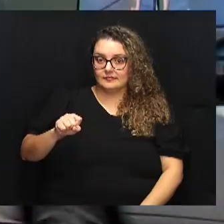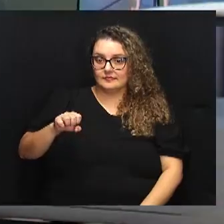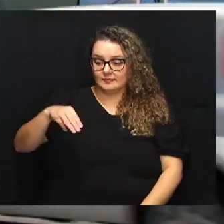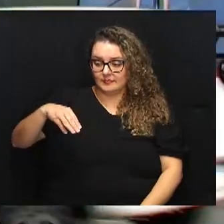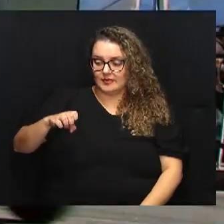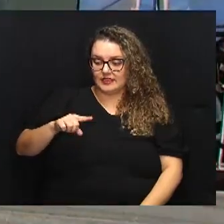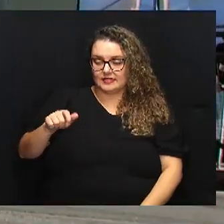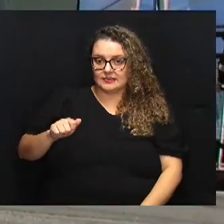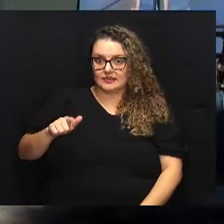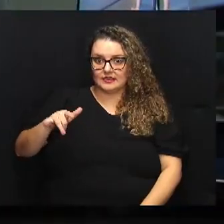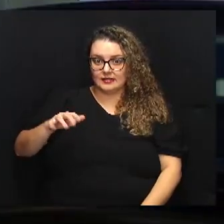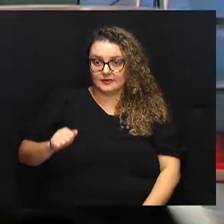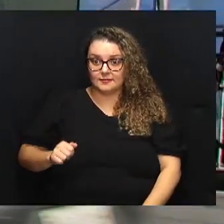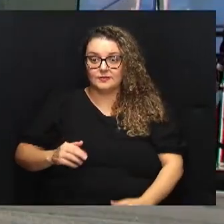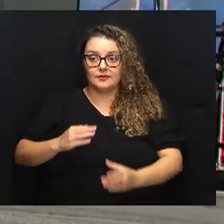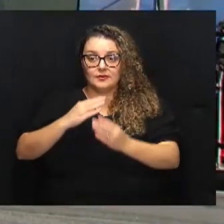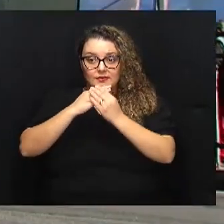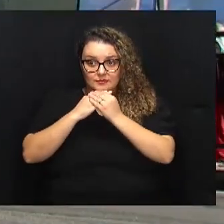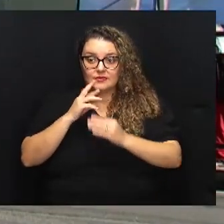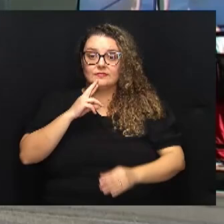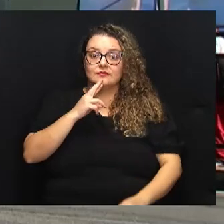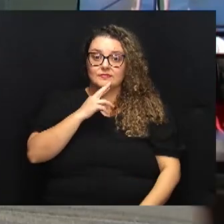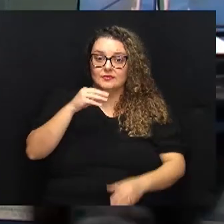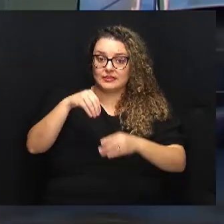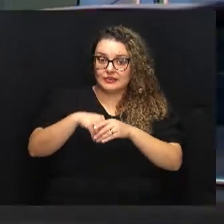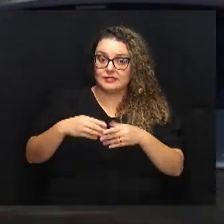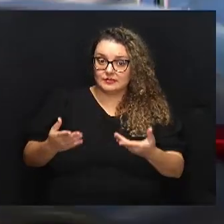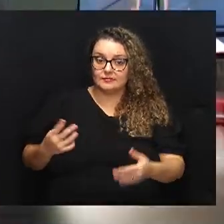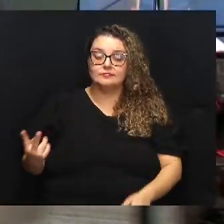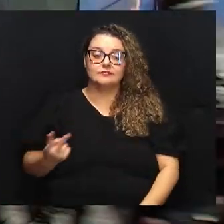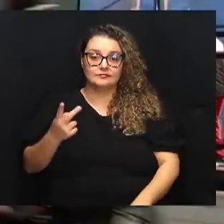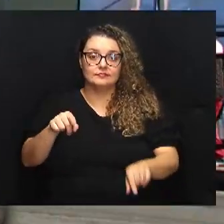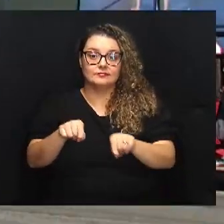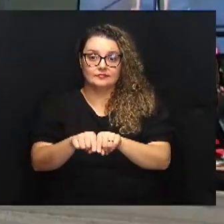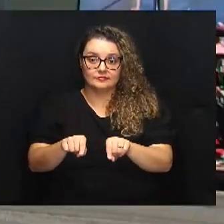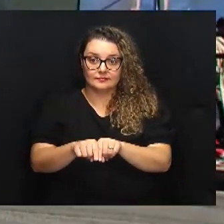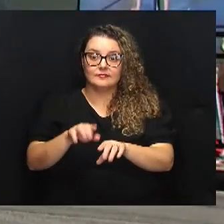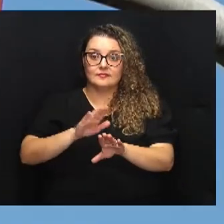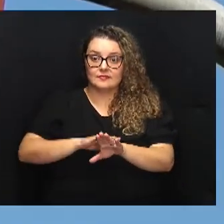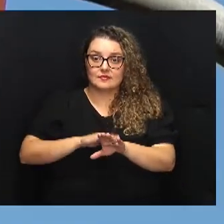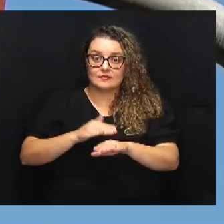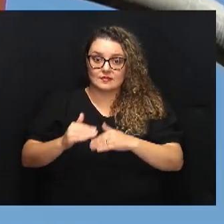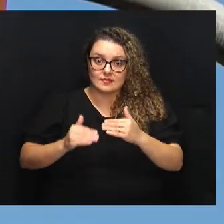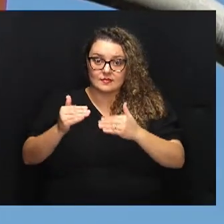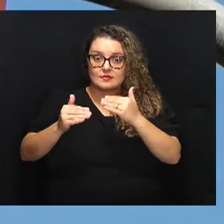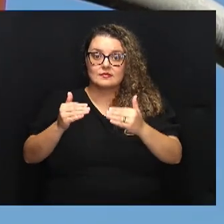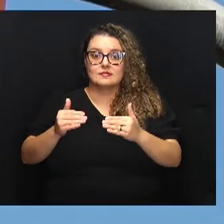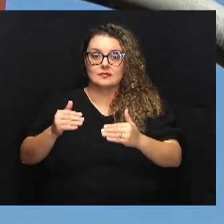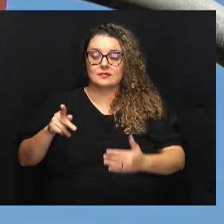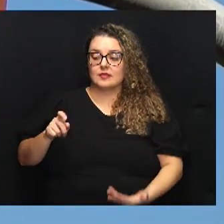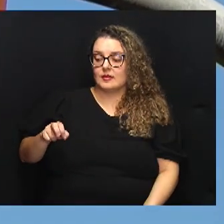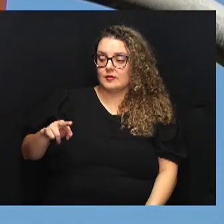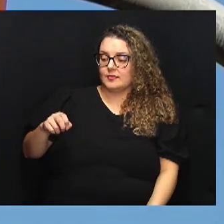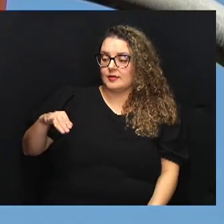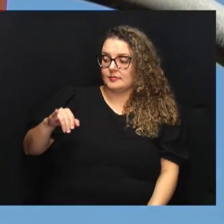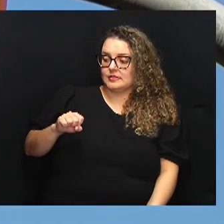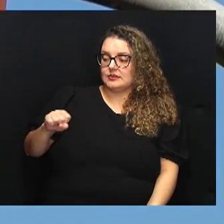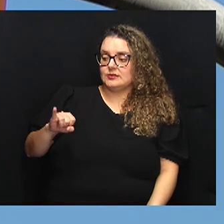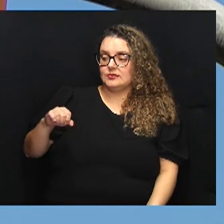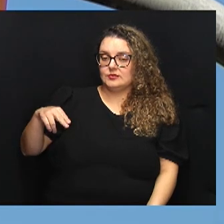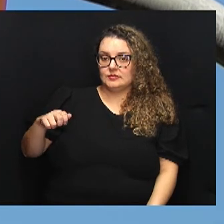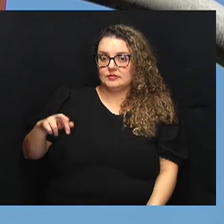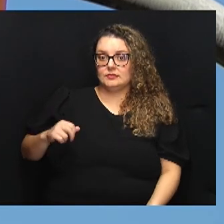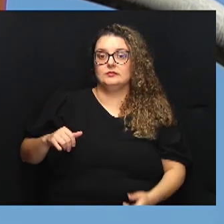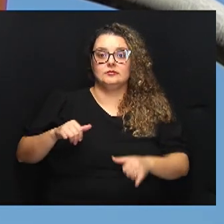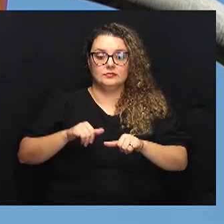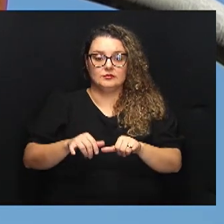dentro, lanchonete, a gente tem que valorizar também a atividade que é desenvolvida aqui pelos permissionários, né? Porque o mercado é físico,